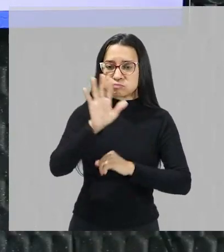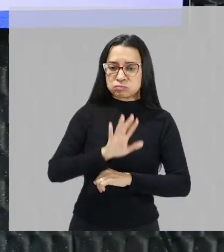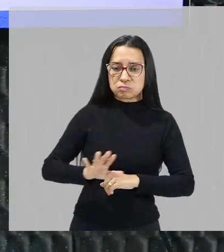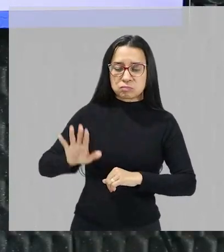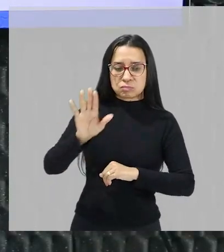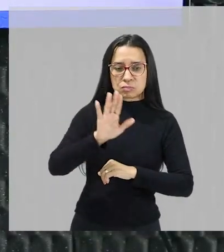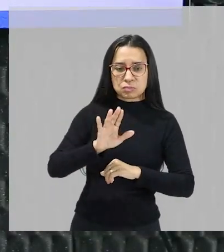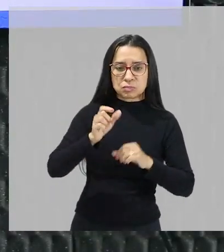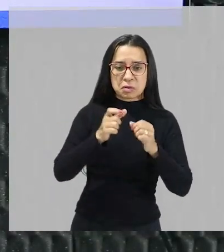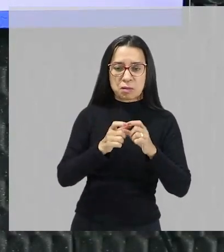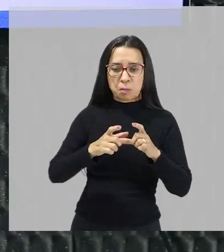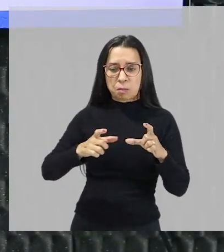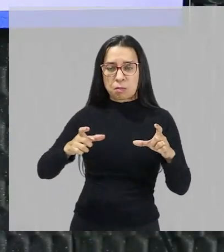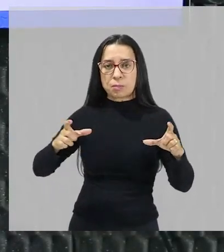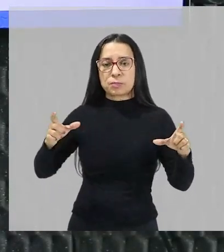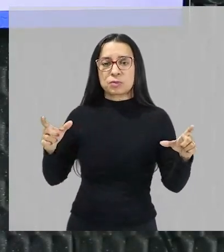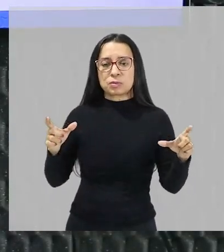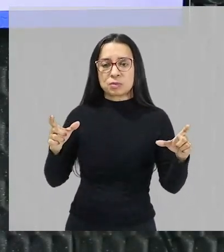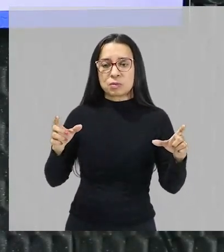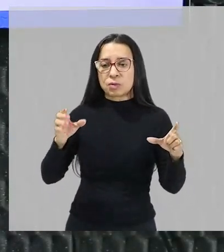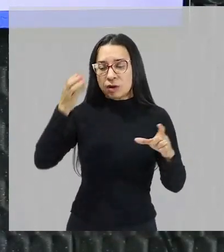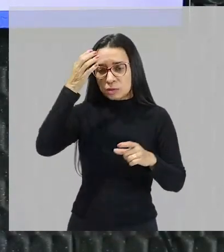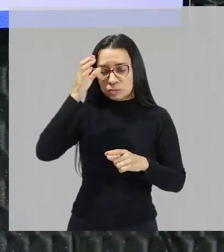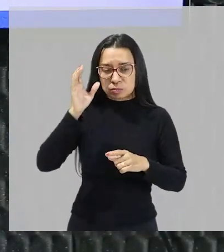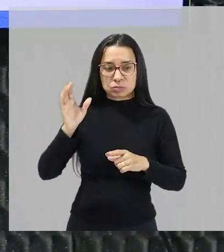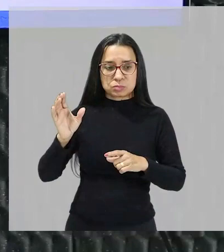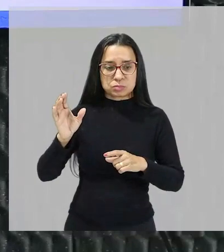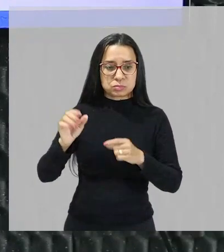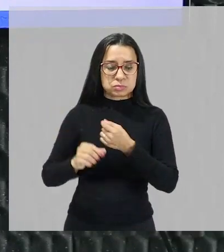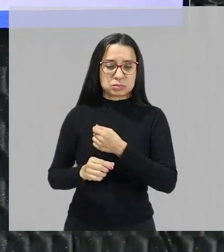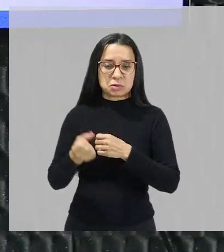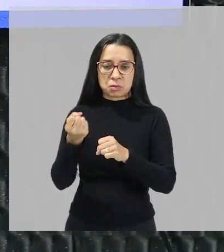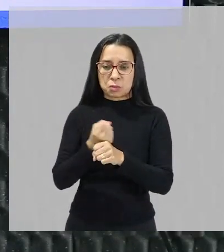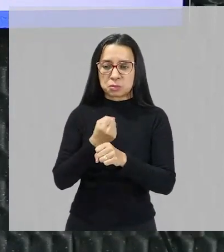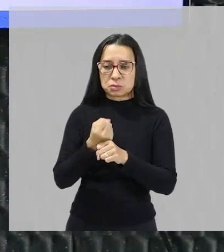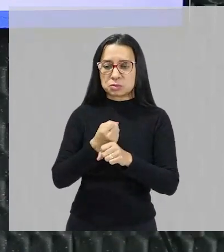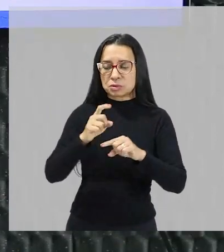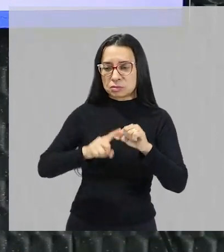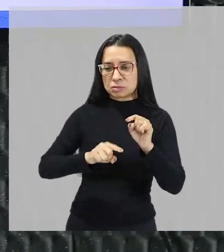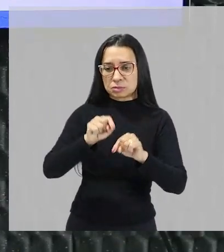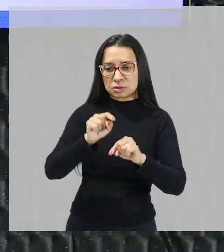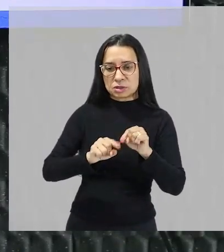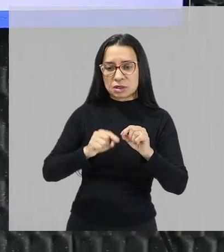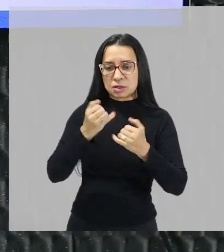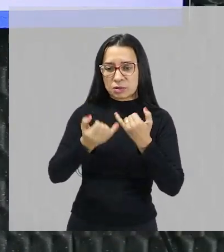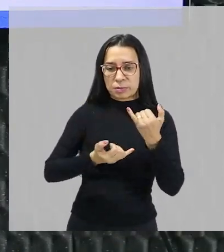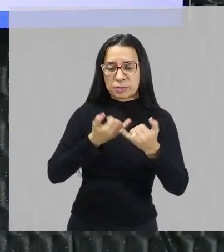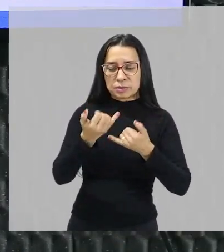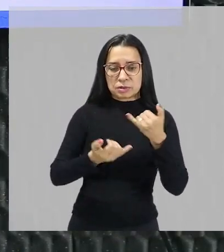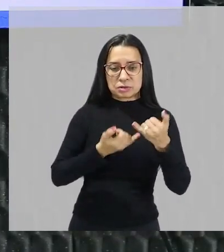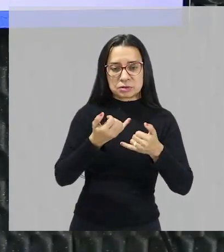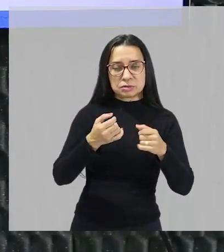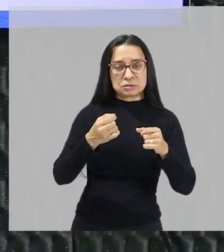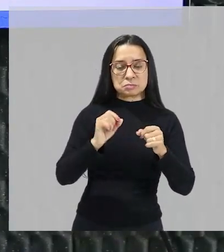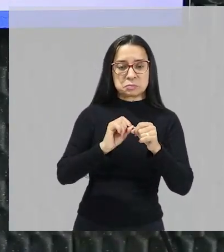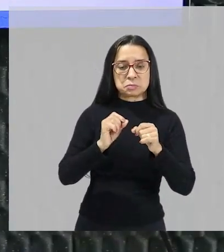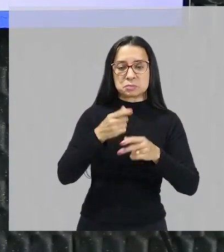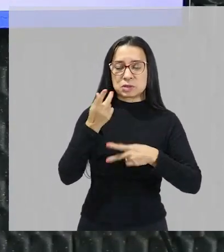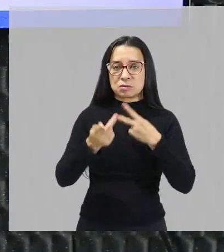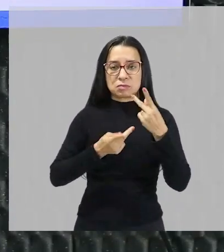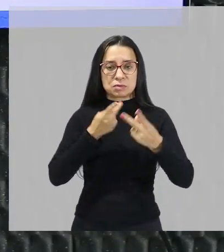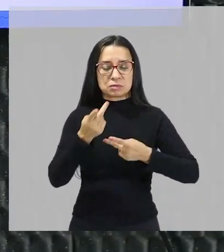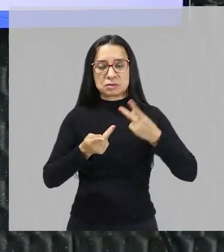ampliou muito o leque, ele está falando já de construção de instrumentos, de brincadeiras e etc. E está falando do Nordeste, né, de uma coisa mais ampla do que o